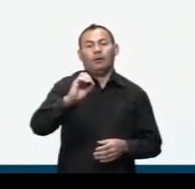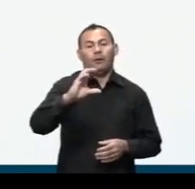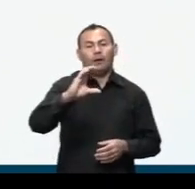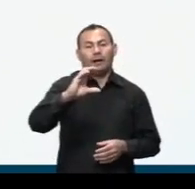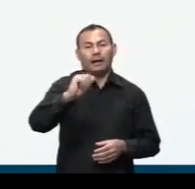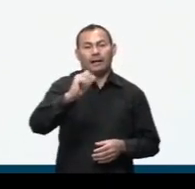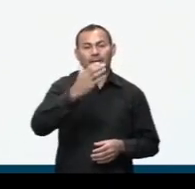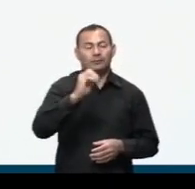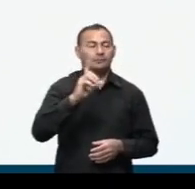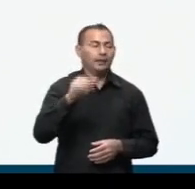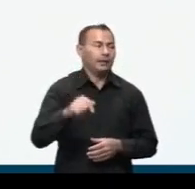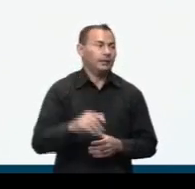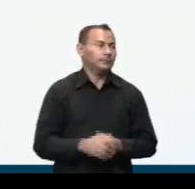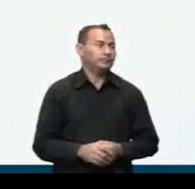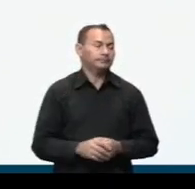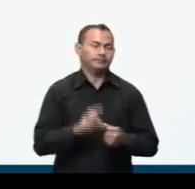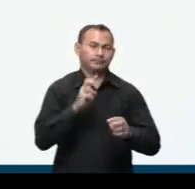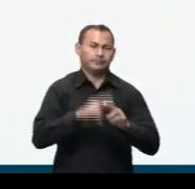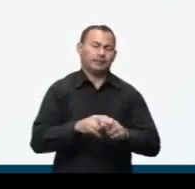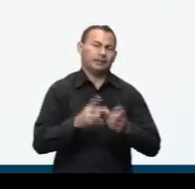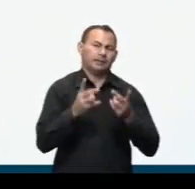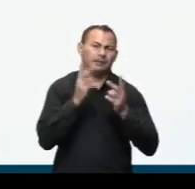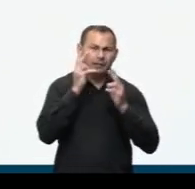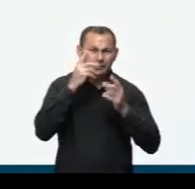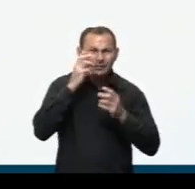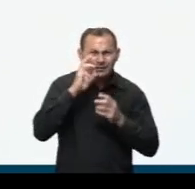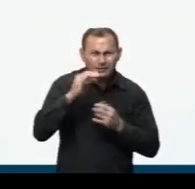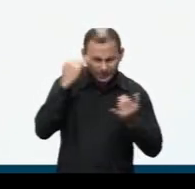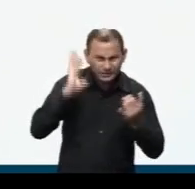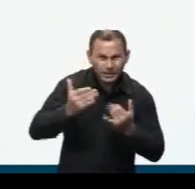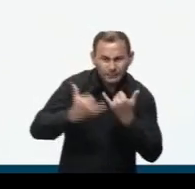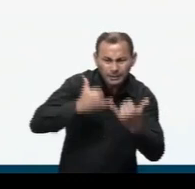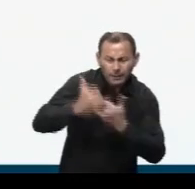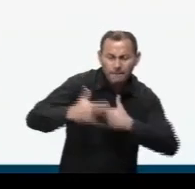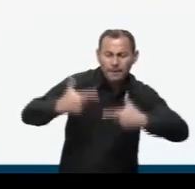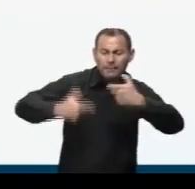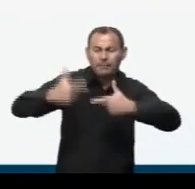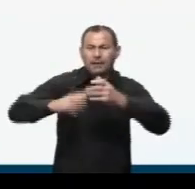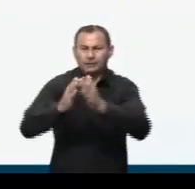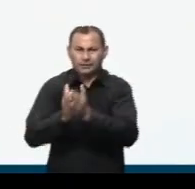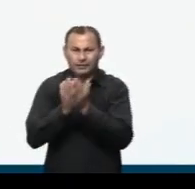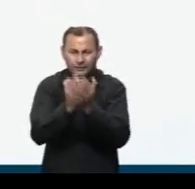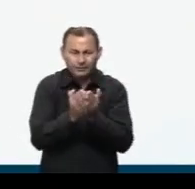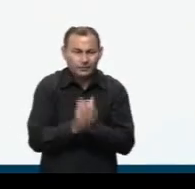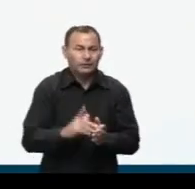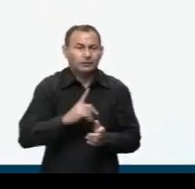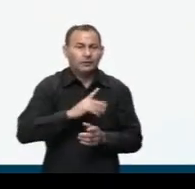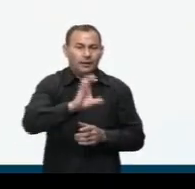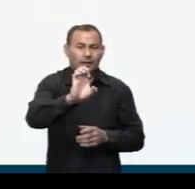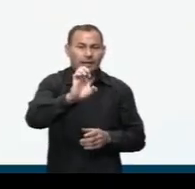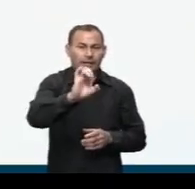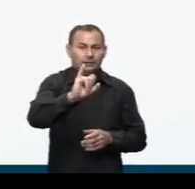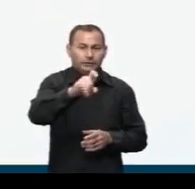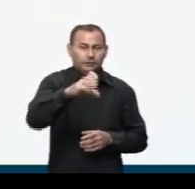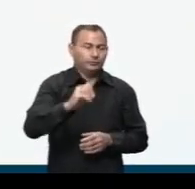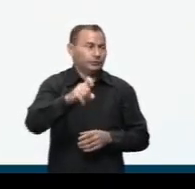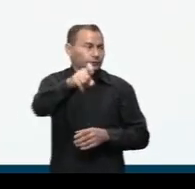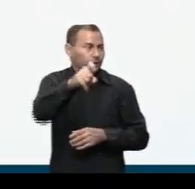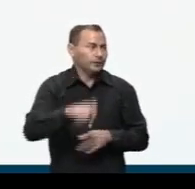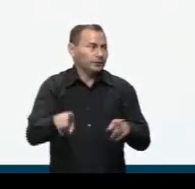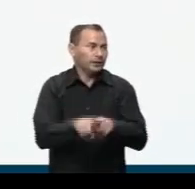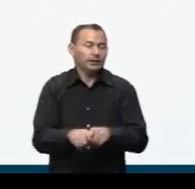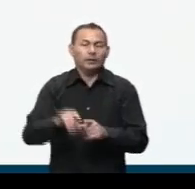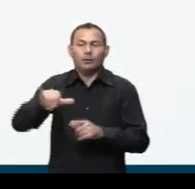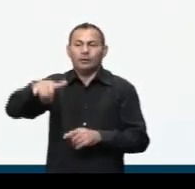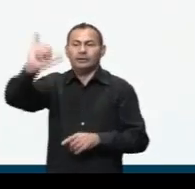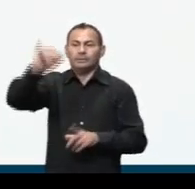é praticamente uma batalha naval. Já brincou de batalha naval? Então, lá, eu tenho meu eixo X e eu tenho meu